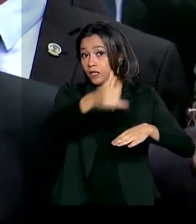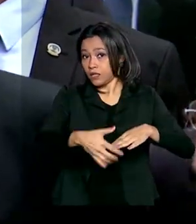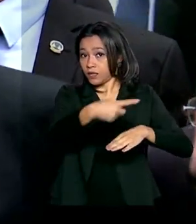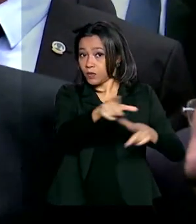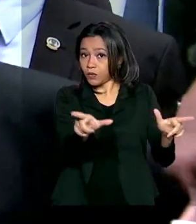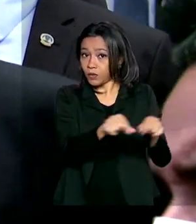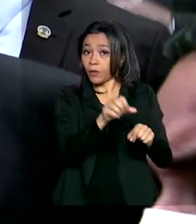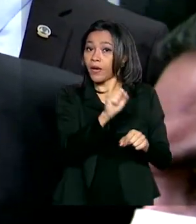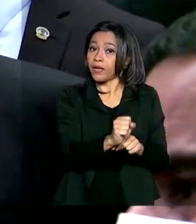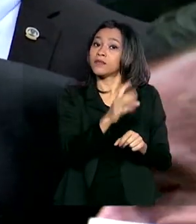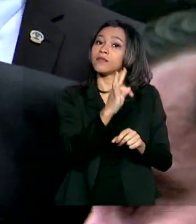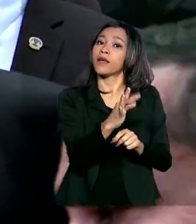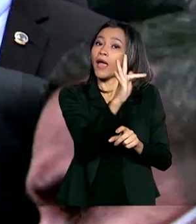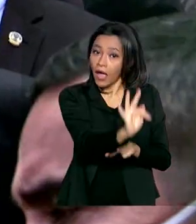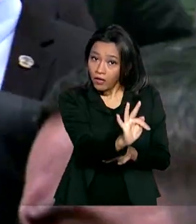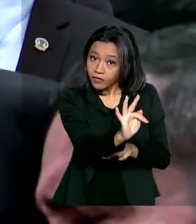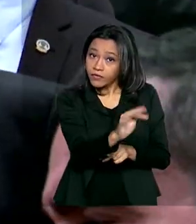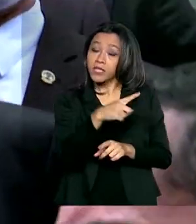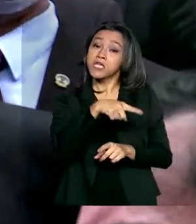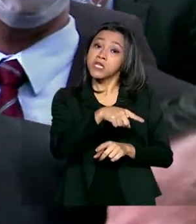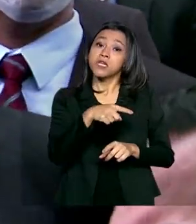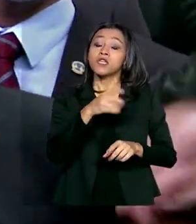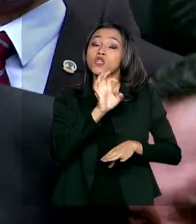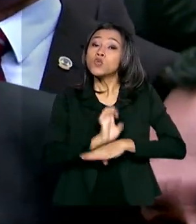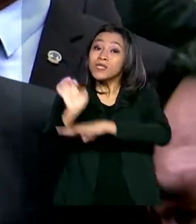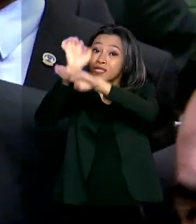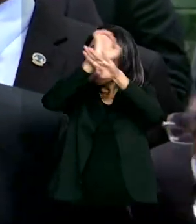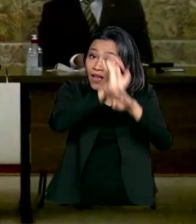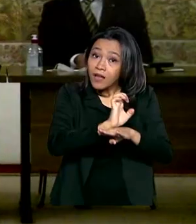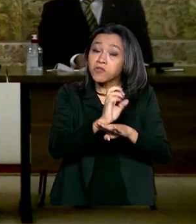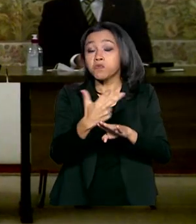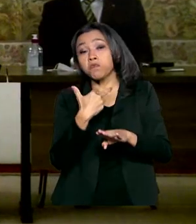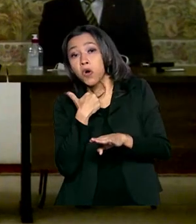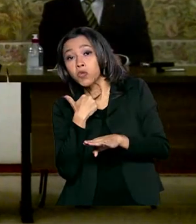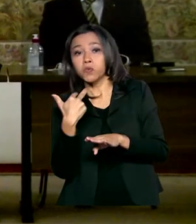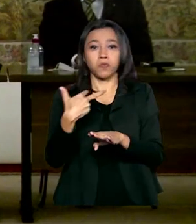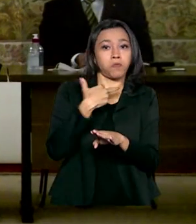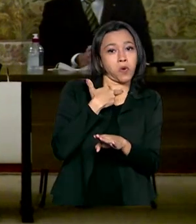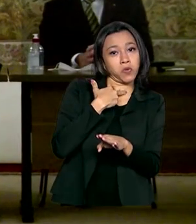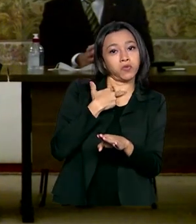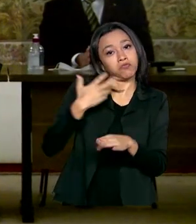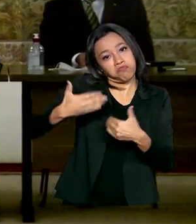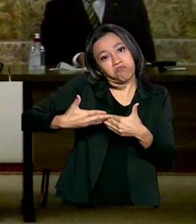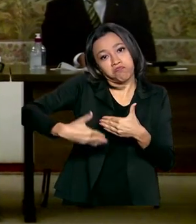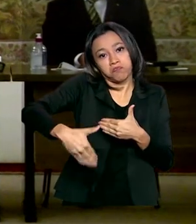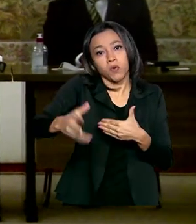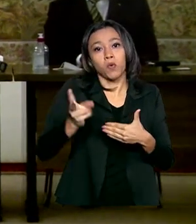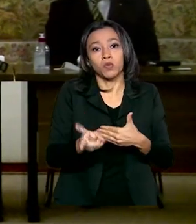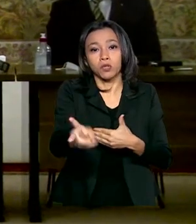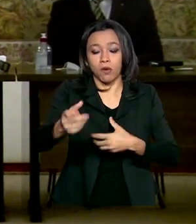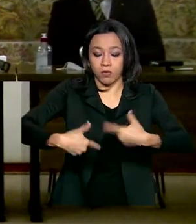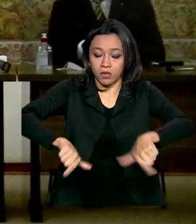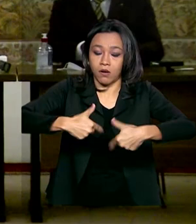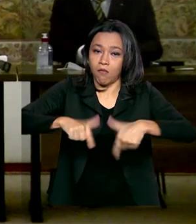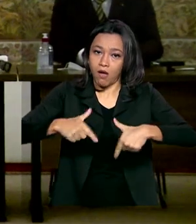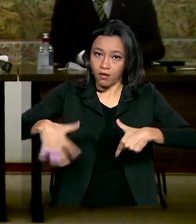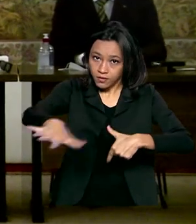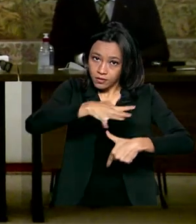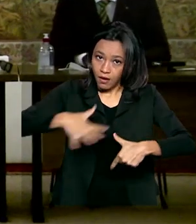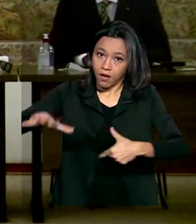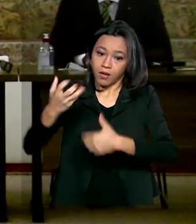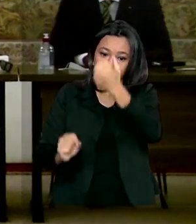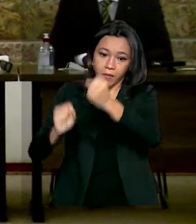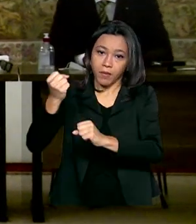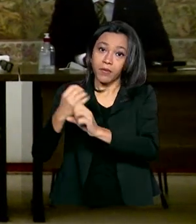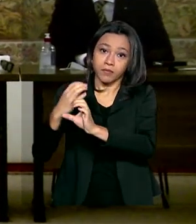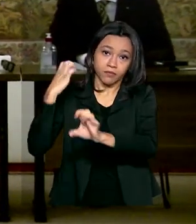os estados e municípios diriam se poderiam ou funcionar essas categorias. Os industriais esclareceram que a produção de diferentes segmentos